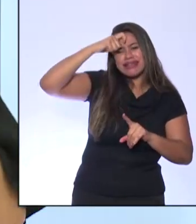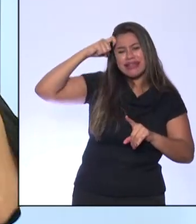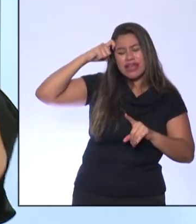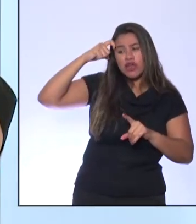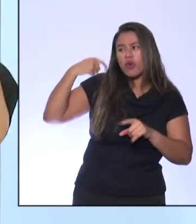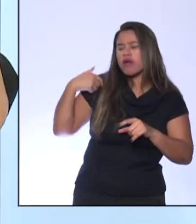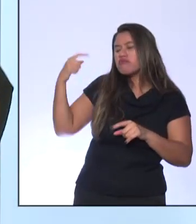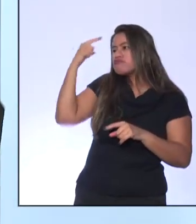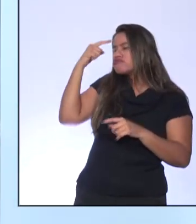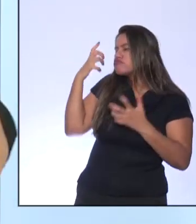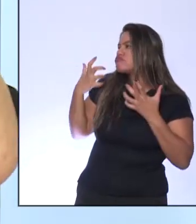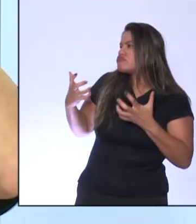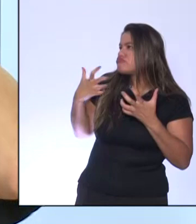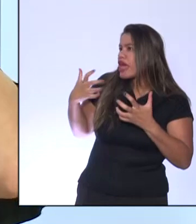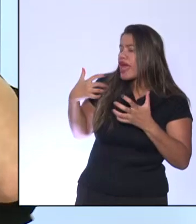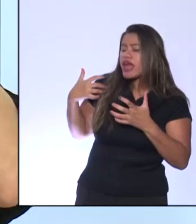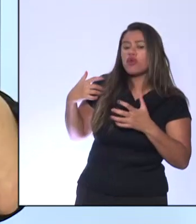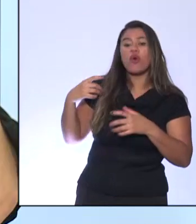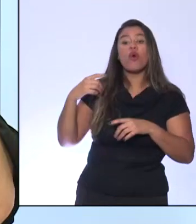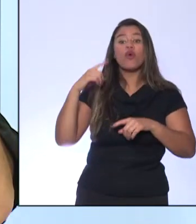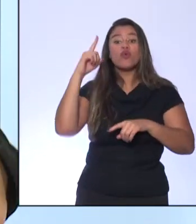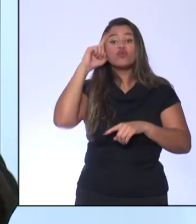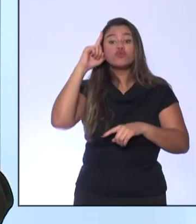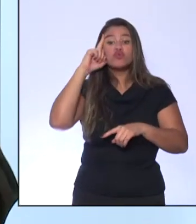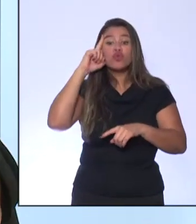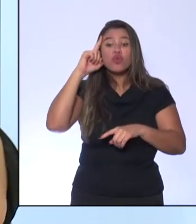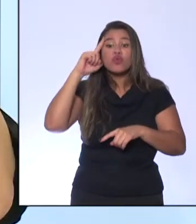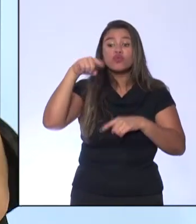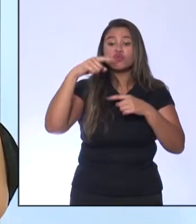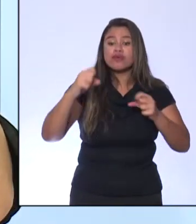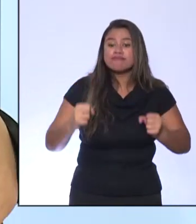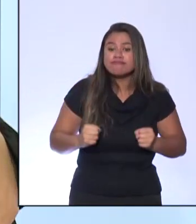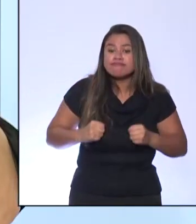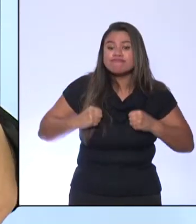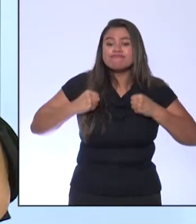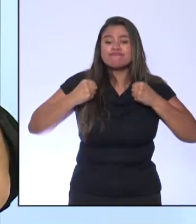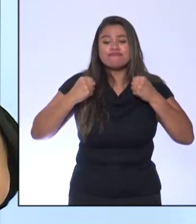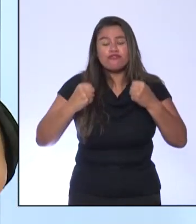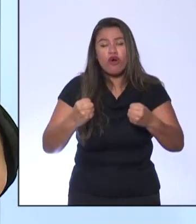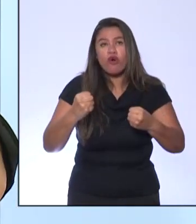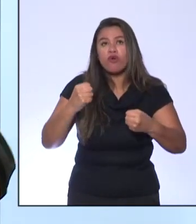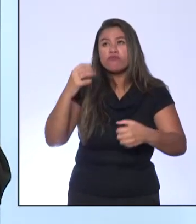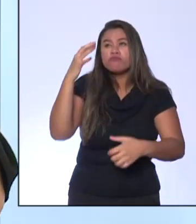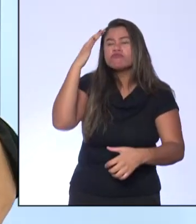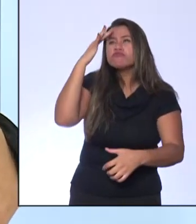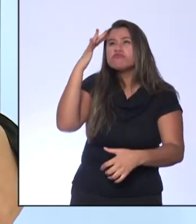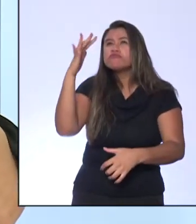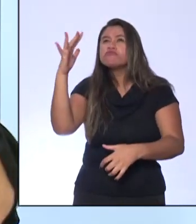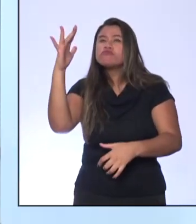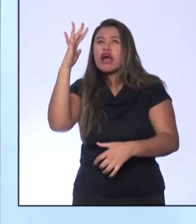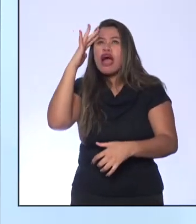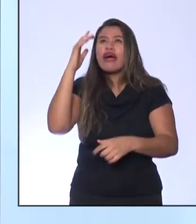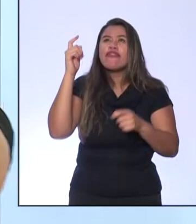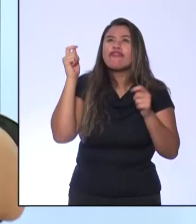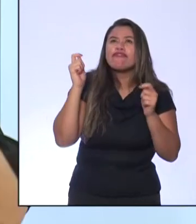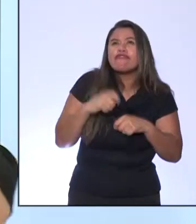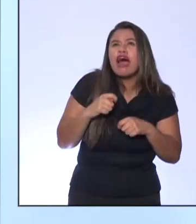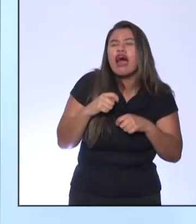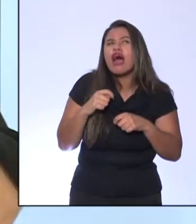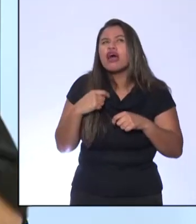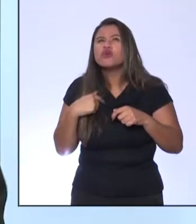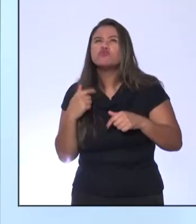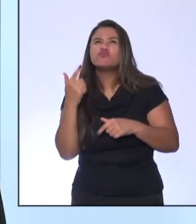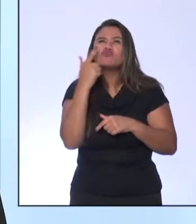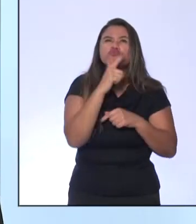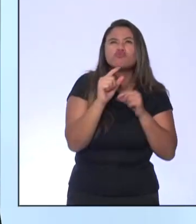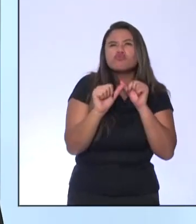a cada dia, tentem aprimorar essa ideia. A cada dia, tentem pensar um pouquinho como vocês podem adaptar